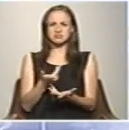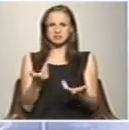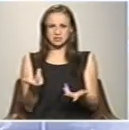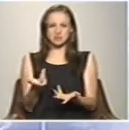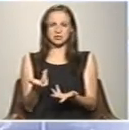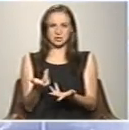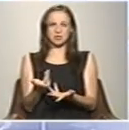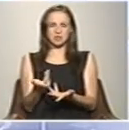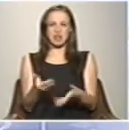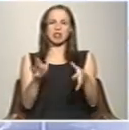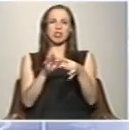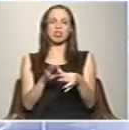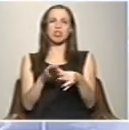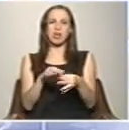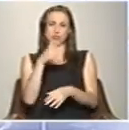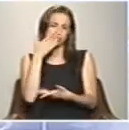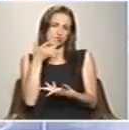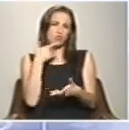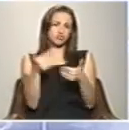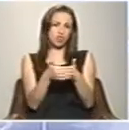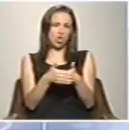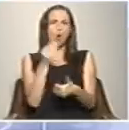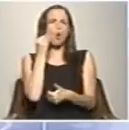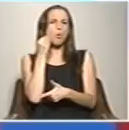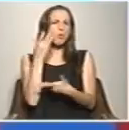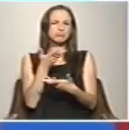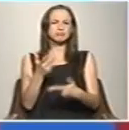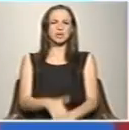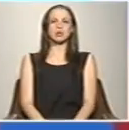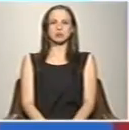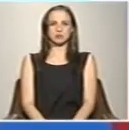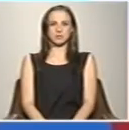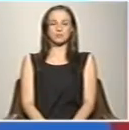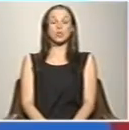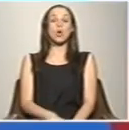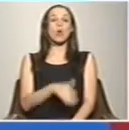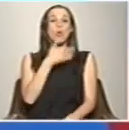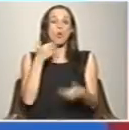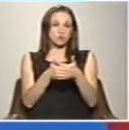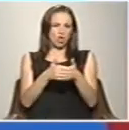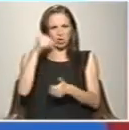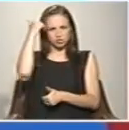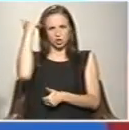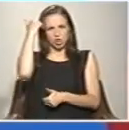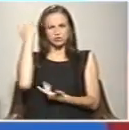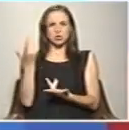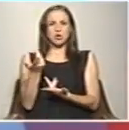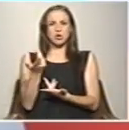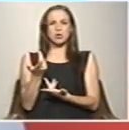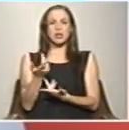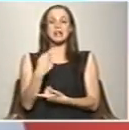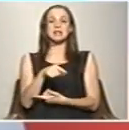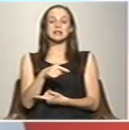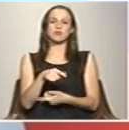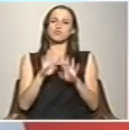mais exercidos sobre os mais velhos, de uma forma geral? Os idosos podem, assim, à semelhança de todas as pessoas,